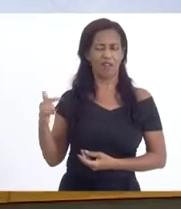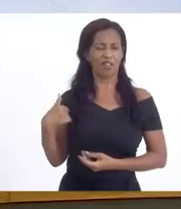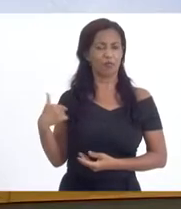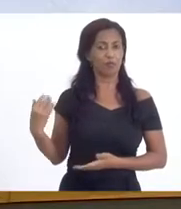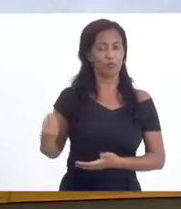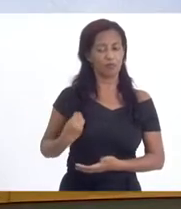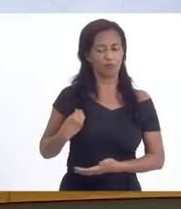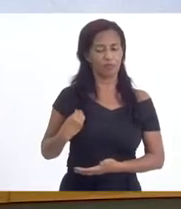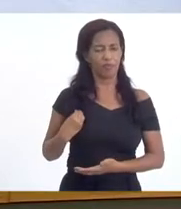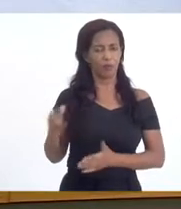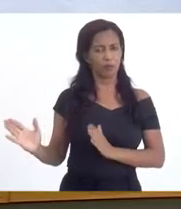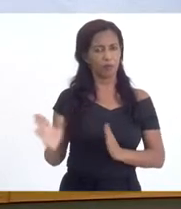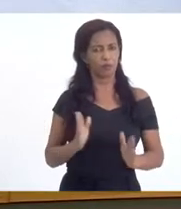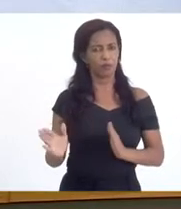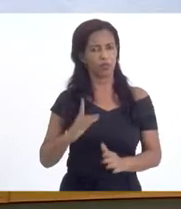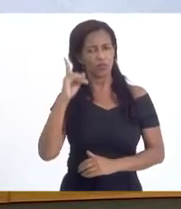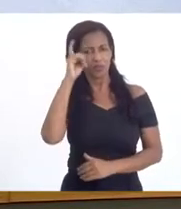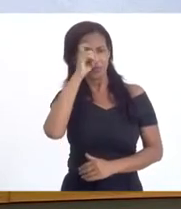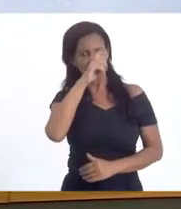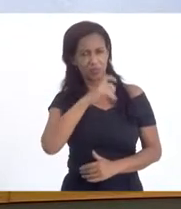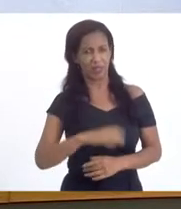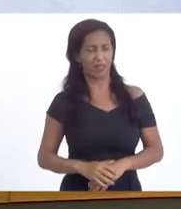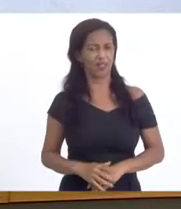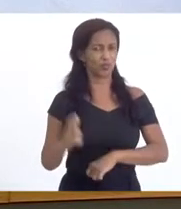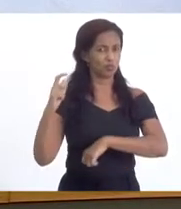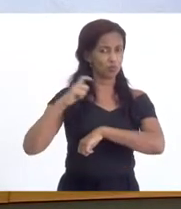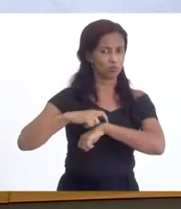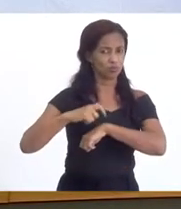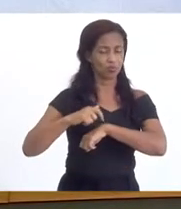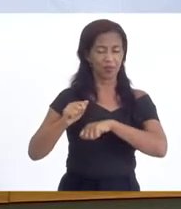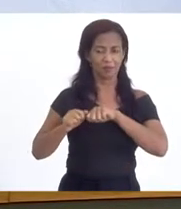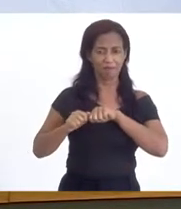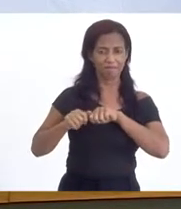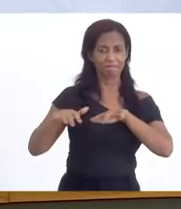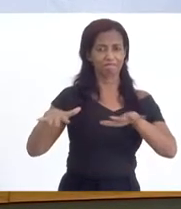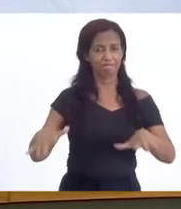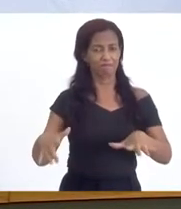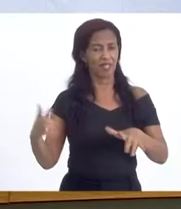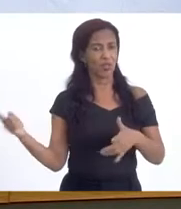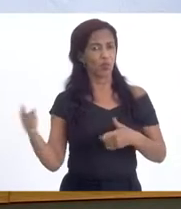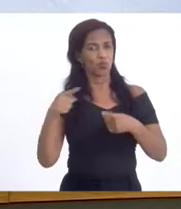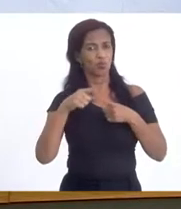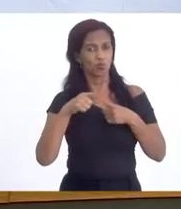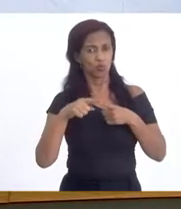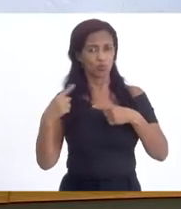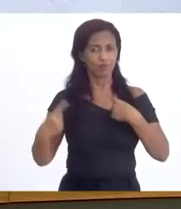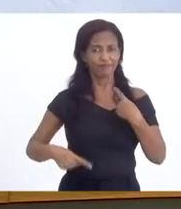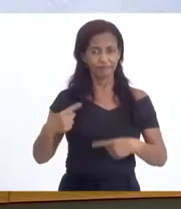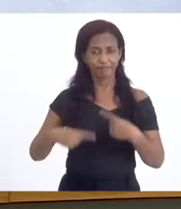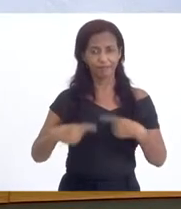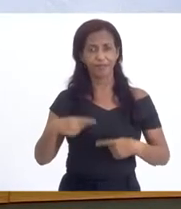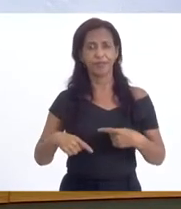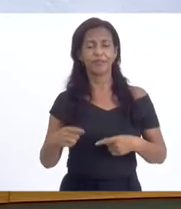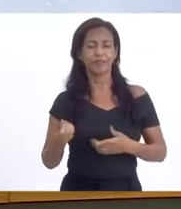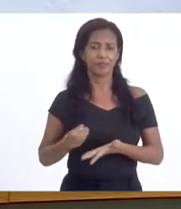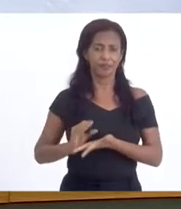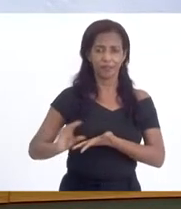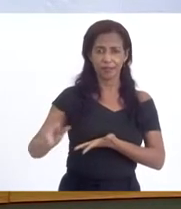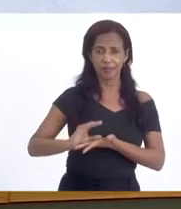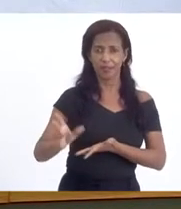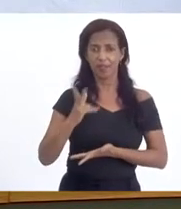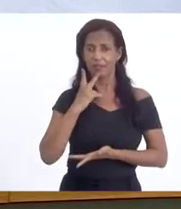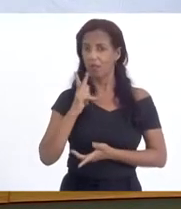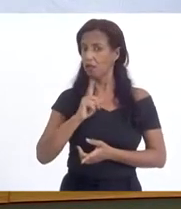muita dificuldade, um momento de dificuldade com essa pandemia, que é um dos pontos a ser discutido também nesse investimento. Dizer que ainda